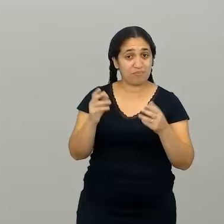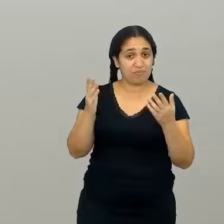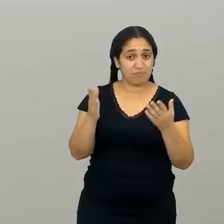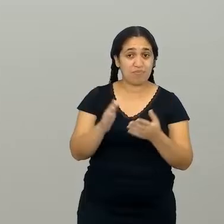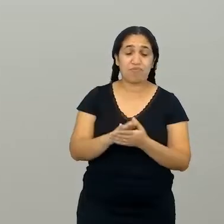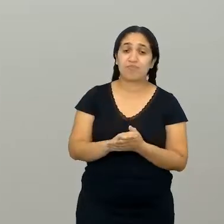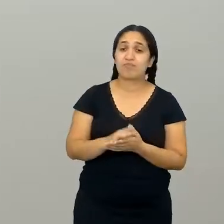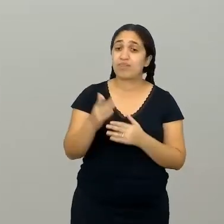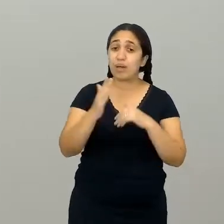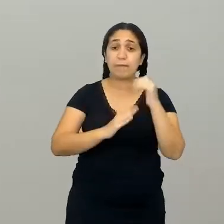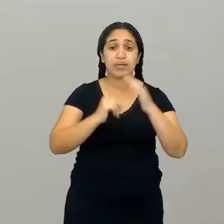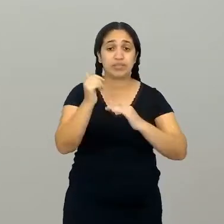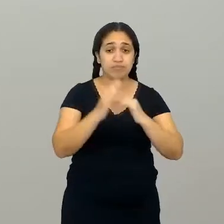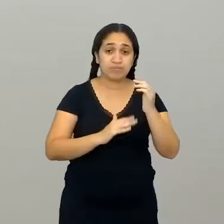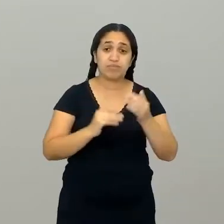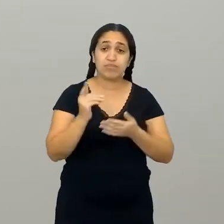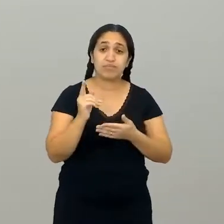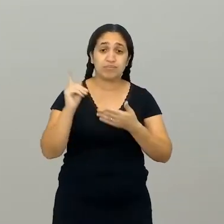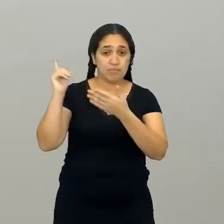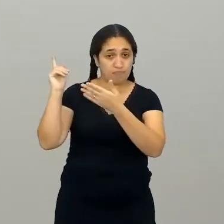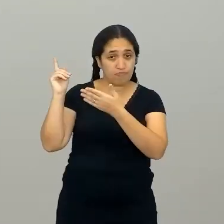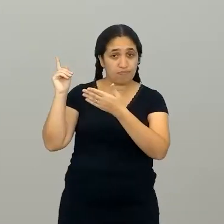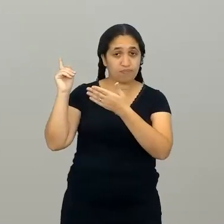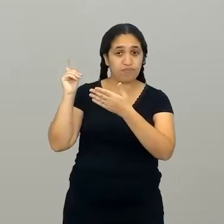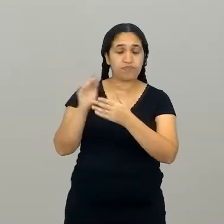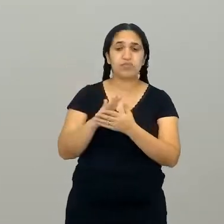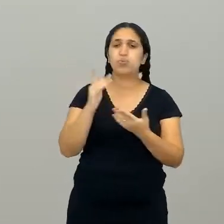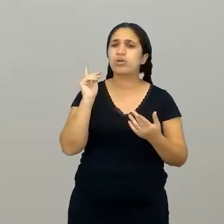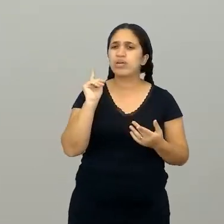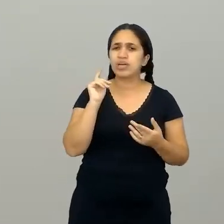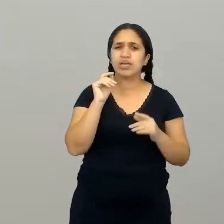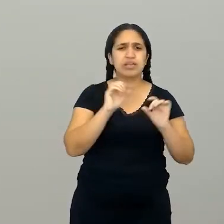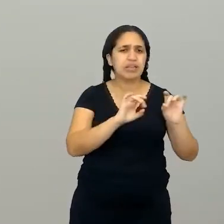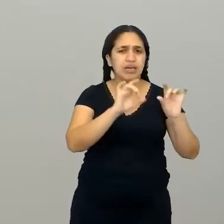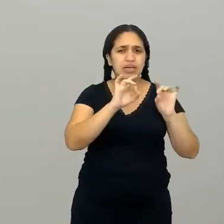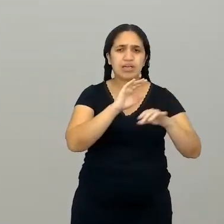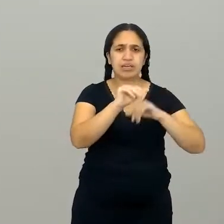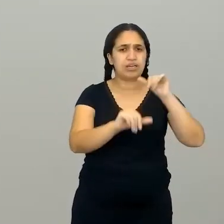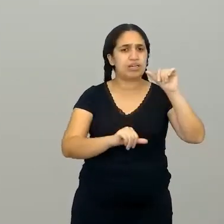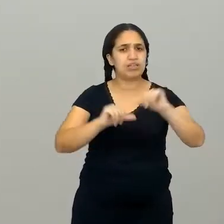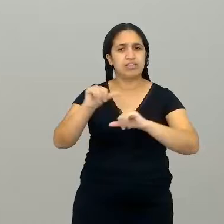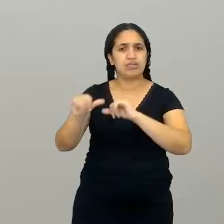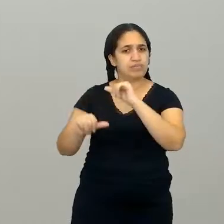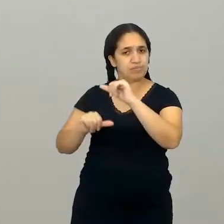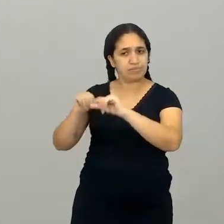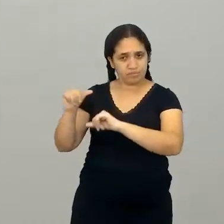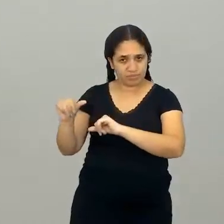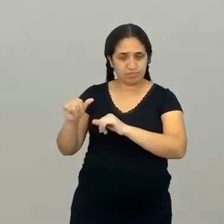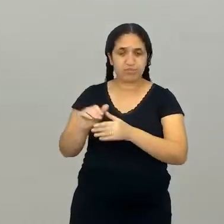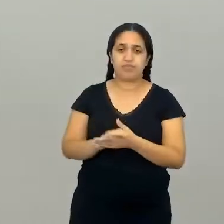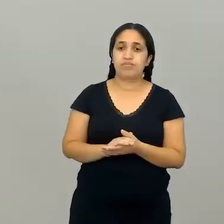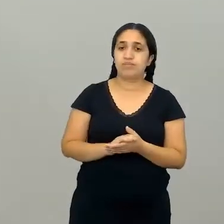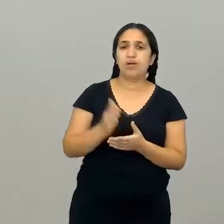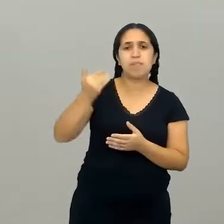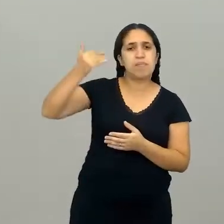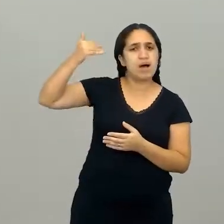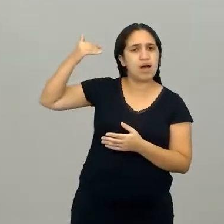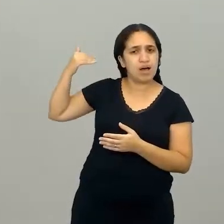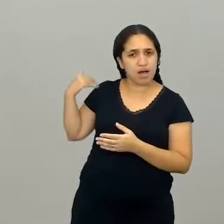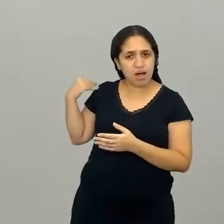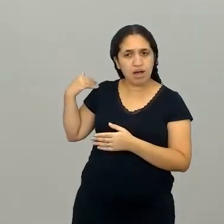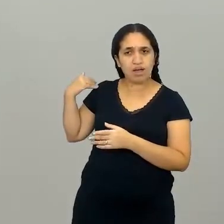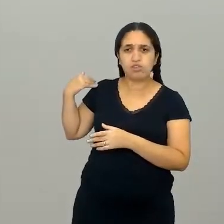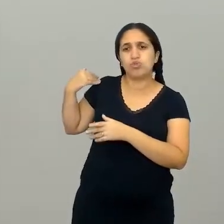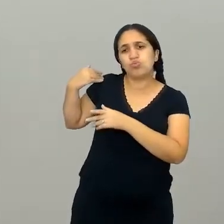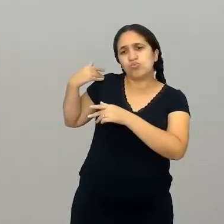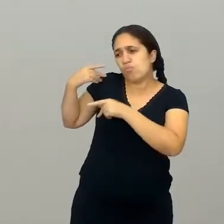as habilidades que a gente está falando de transformações técnicas. Desde que a civilização